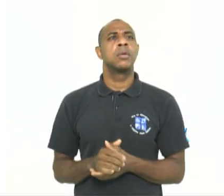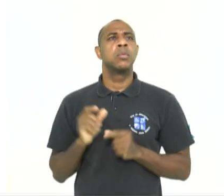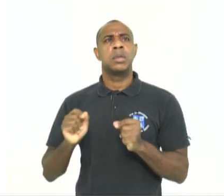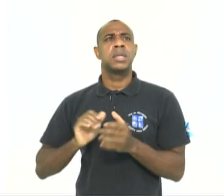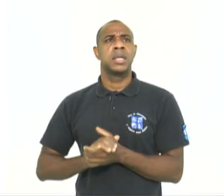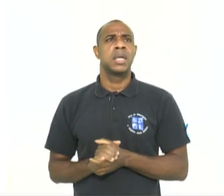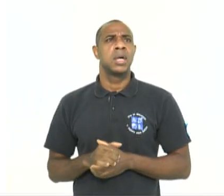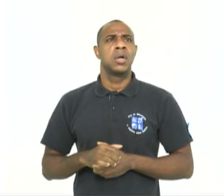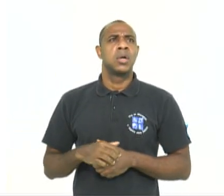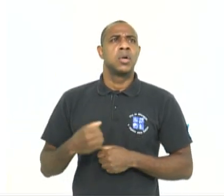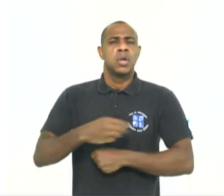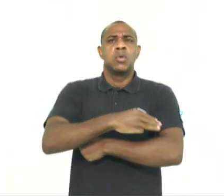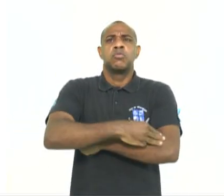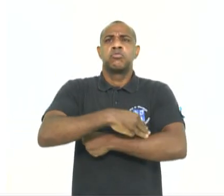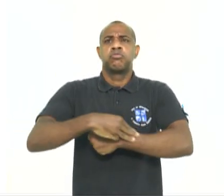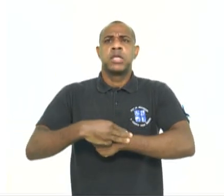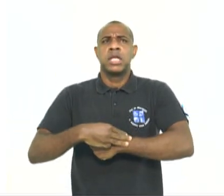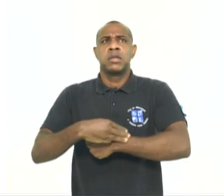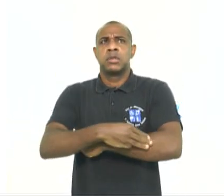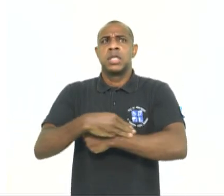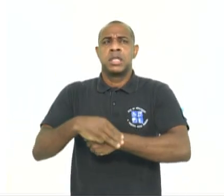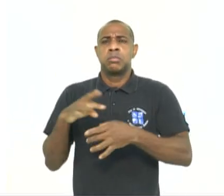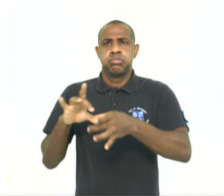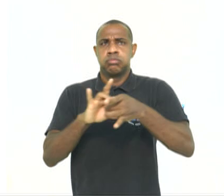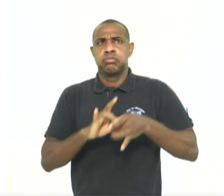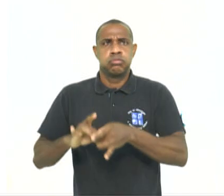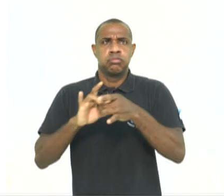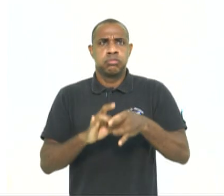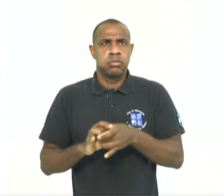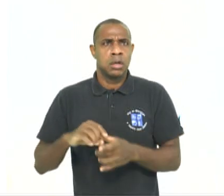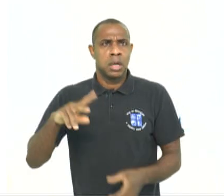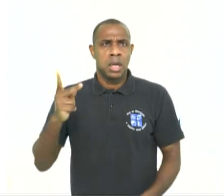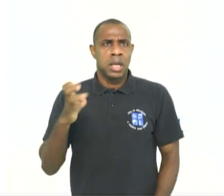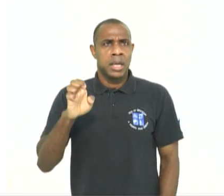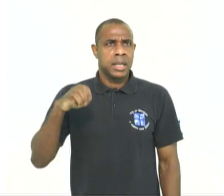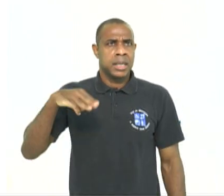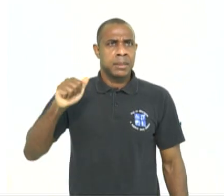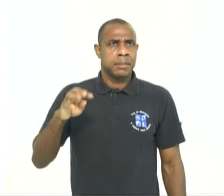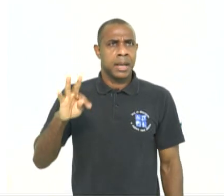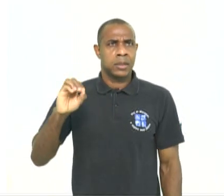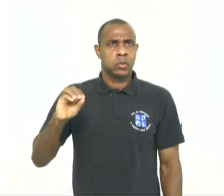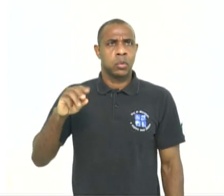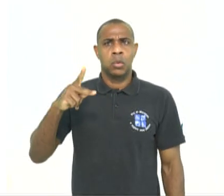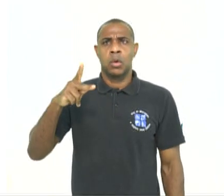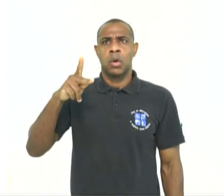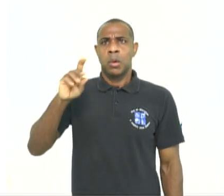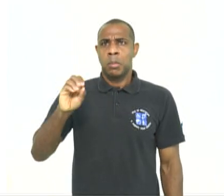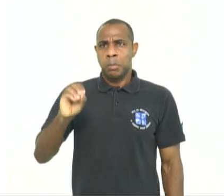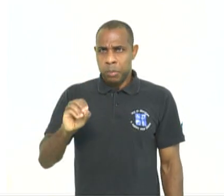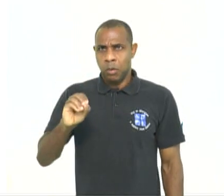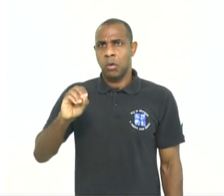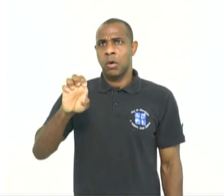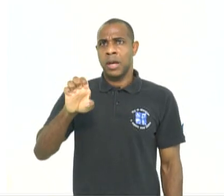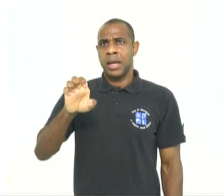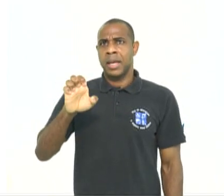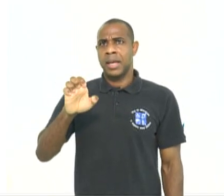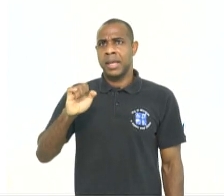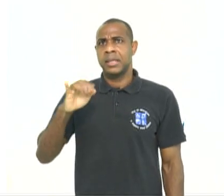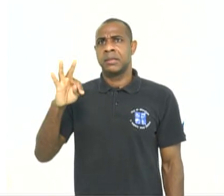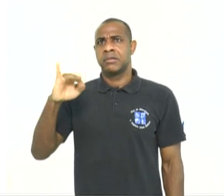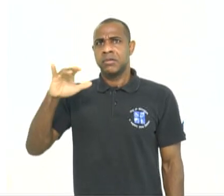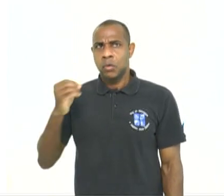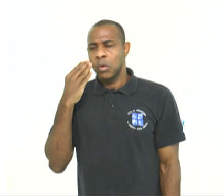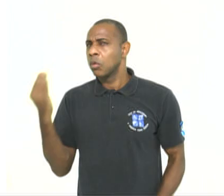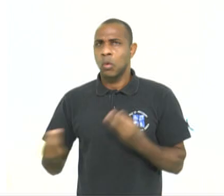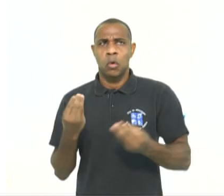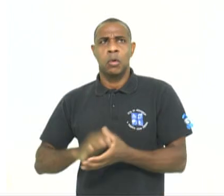conjunto, o tecido conjuntivo hematopoético, nomezinho bem complicado, como eu falei para vocês. Características desse tecido e